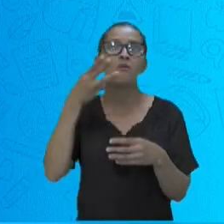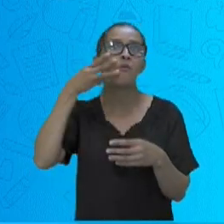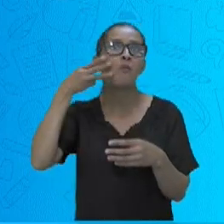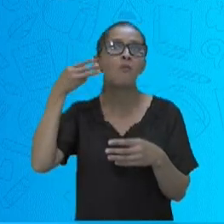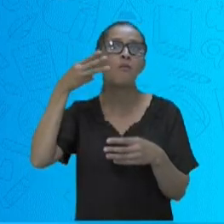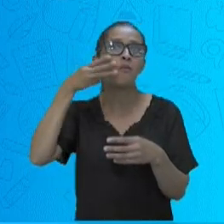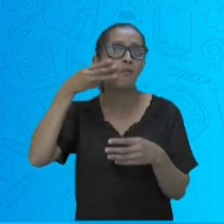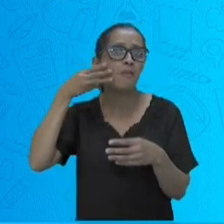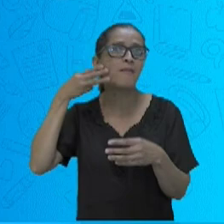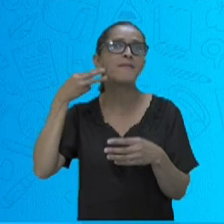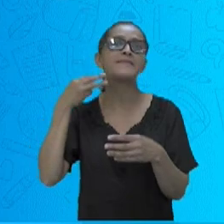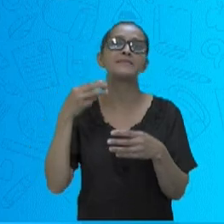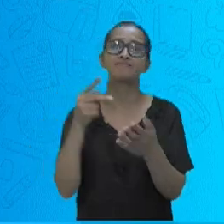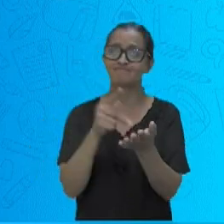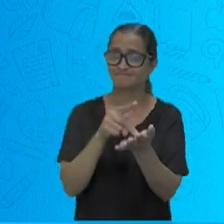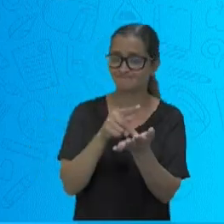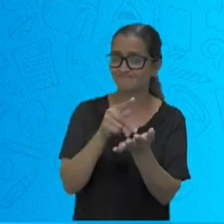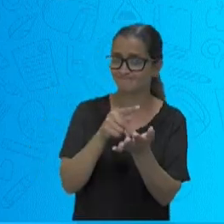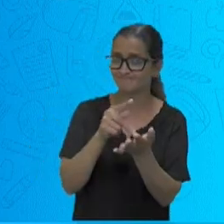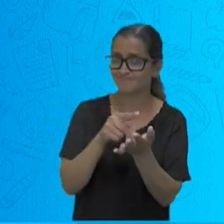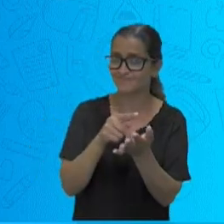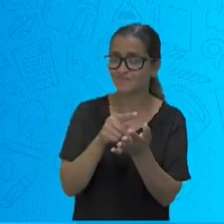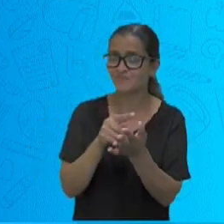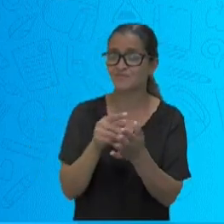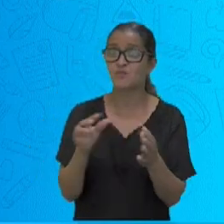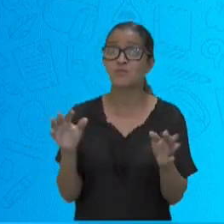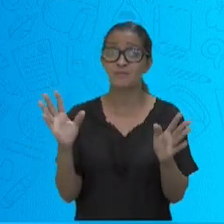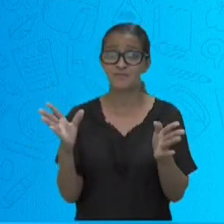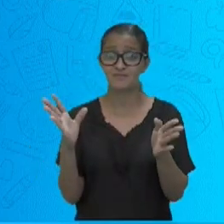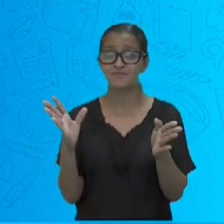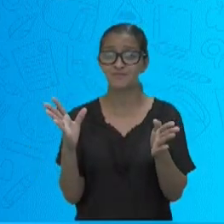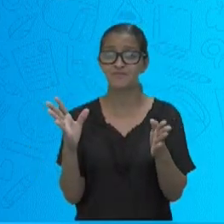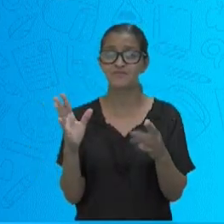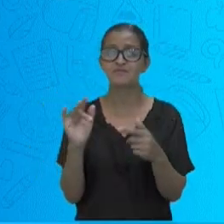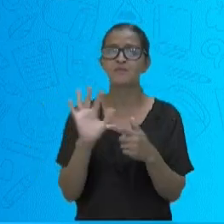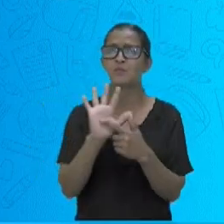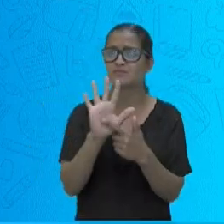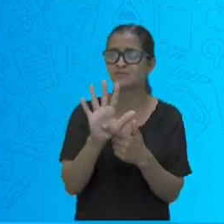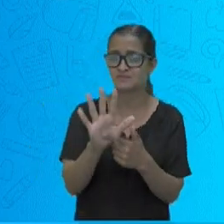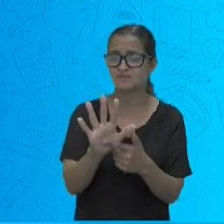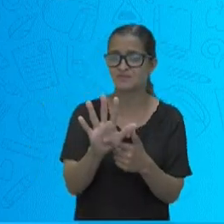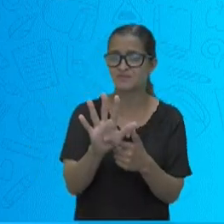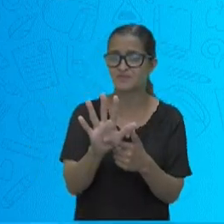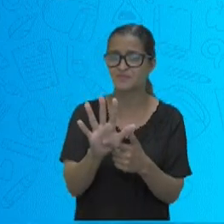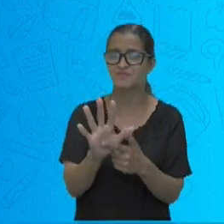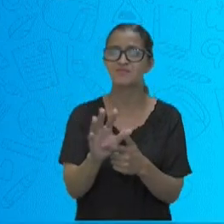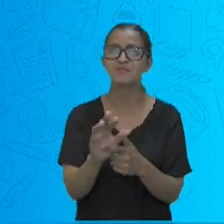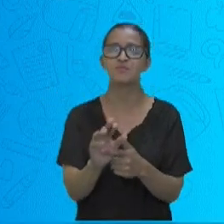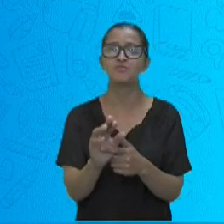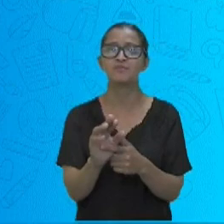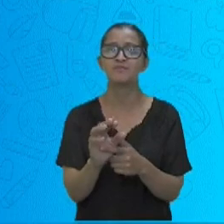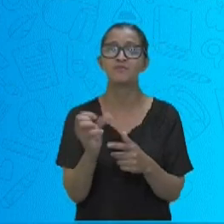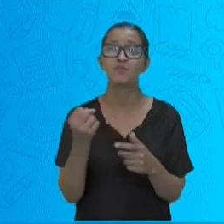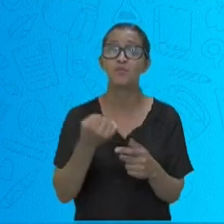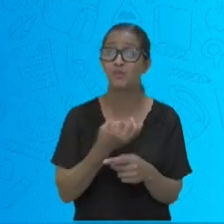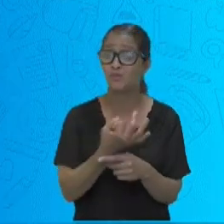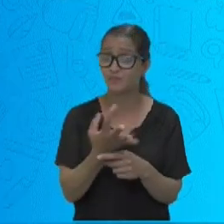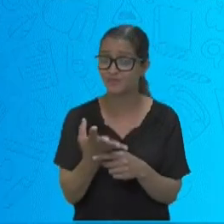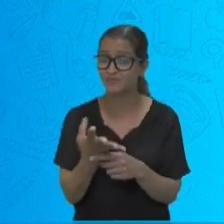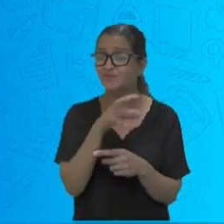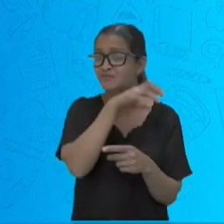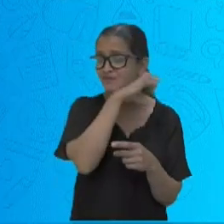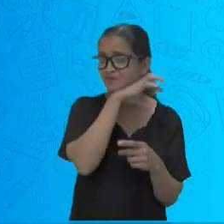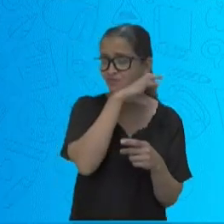gatos, ok? Vamos agora avaliar a quantidade de cachorros que essa turma tem por